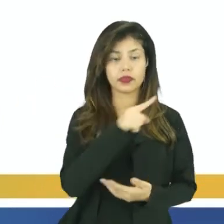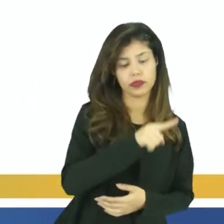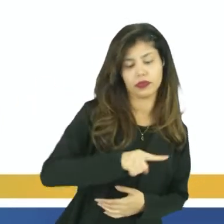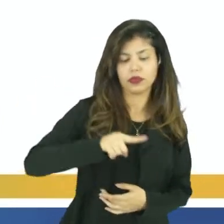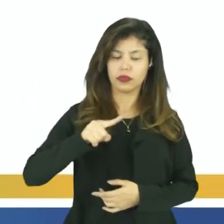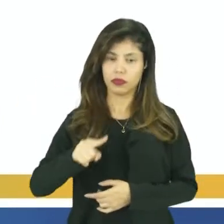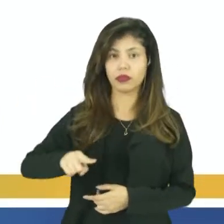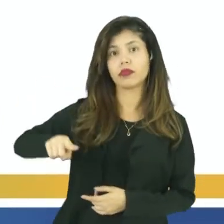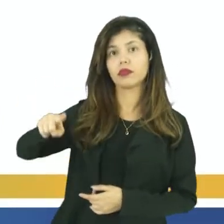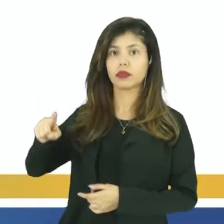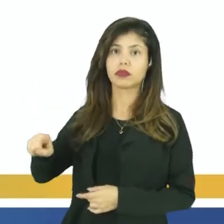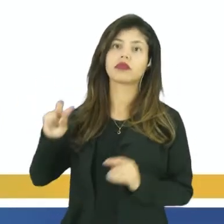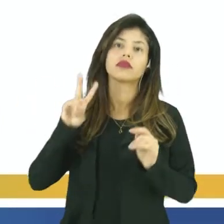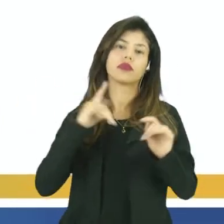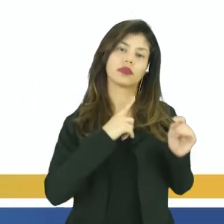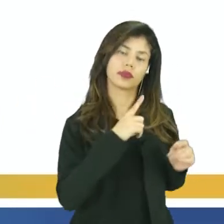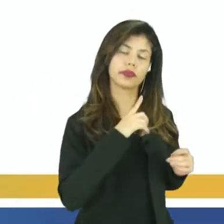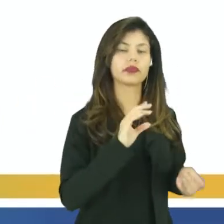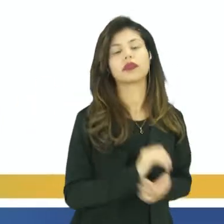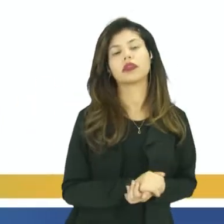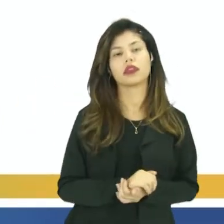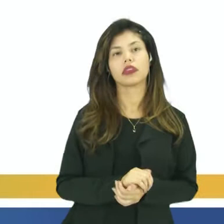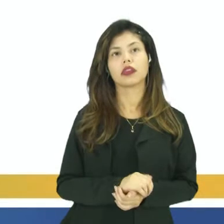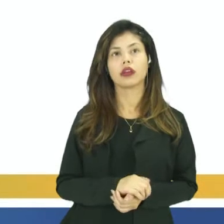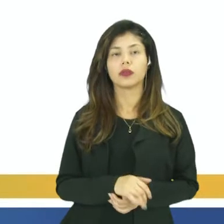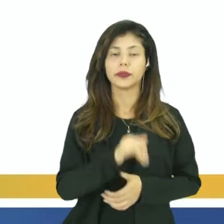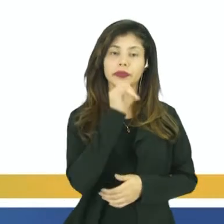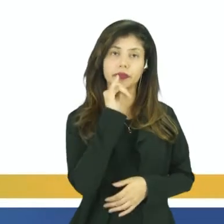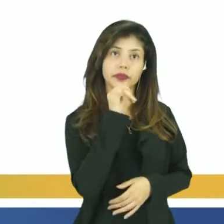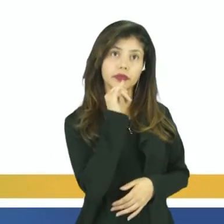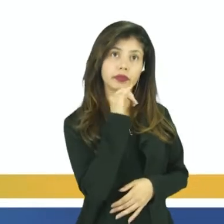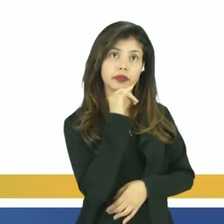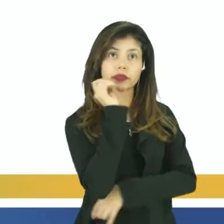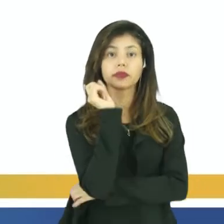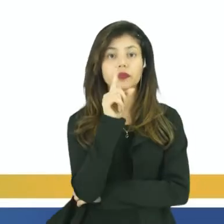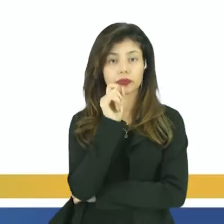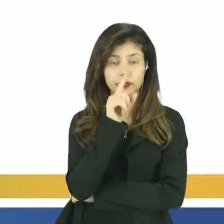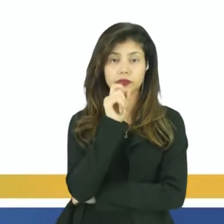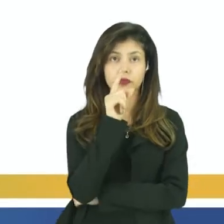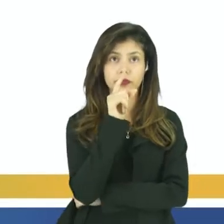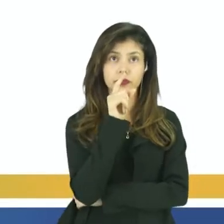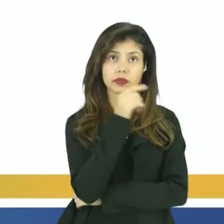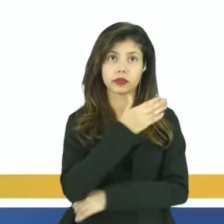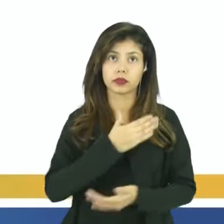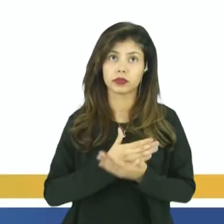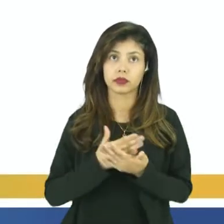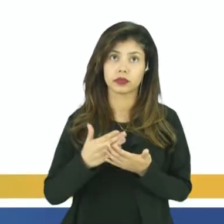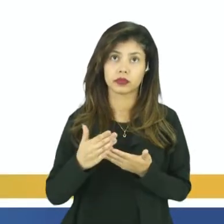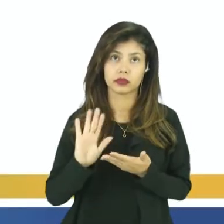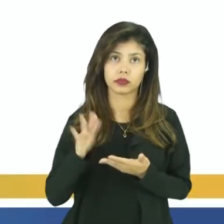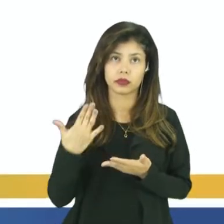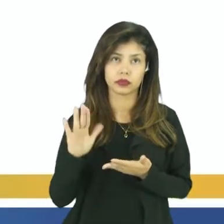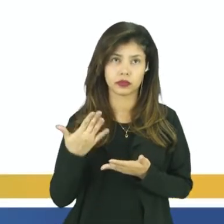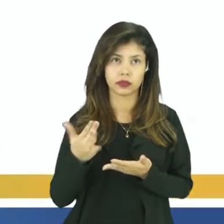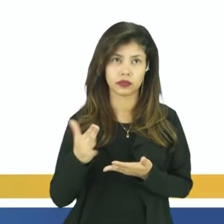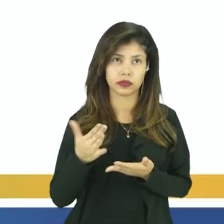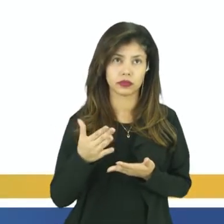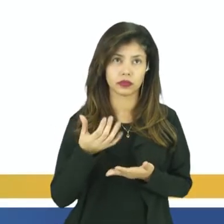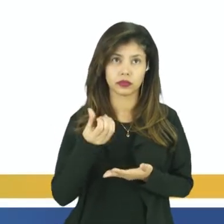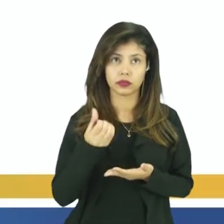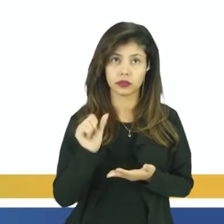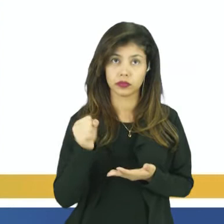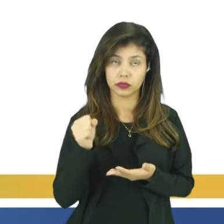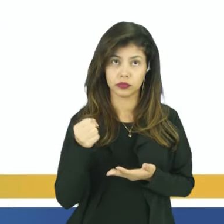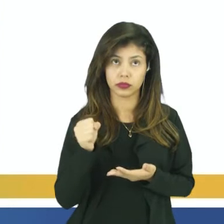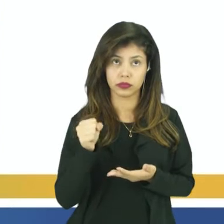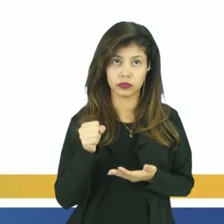vocês percebem que o gráfico, por exemplo, de cor azul, ele começa ali mais ou menos em